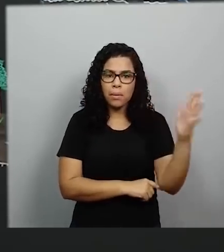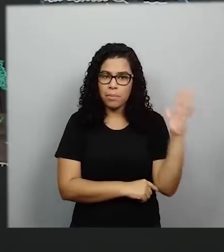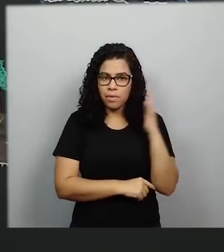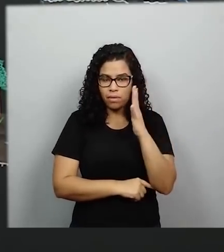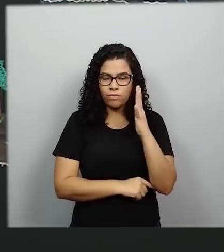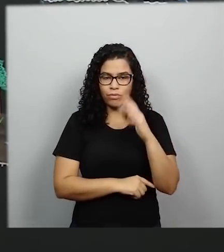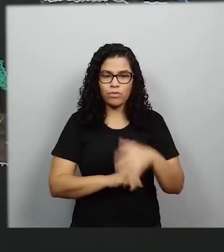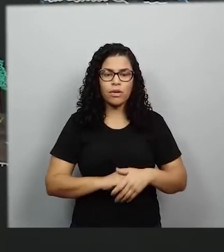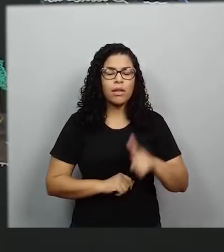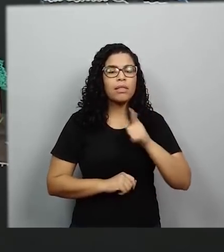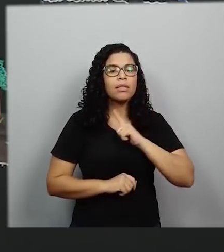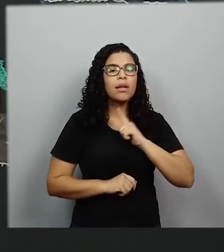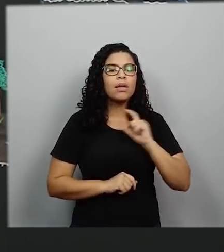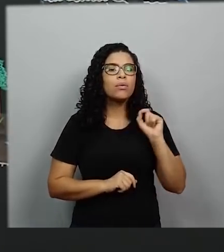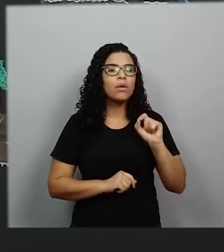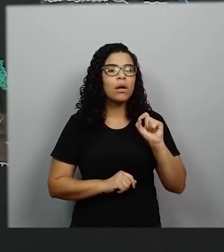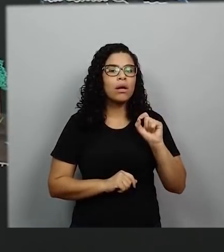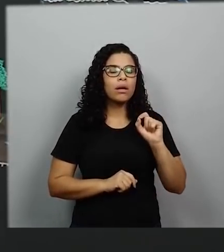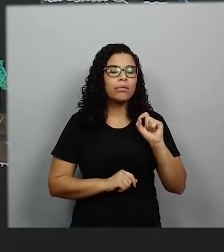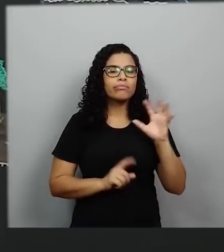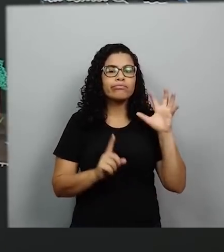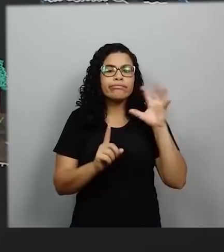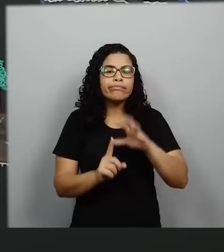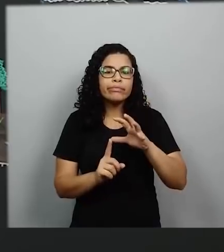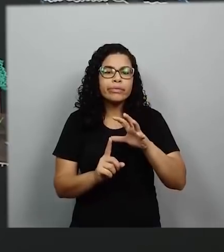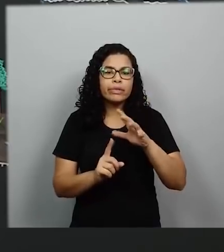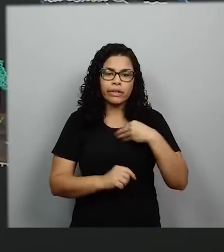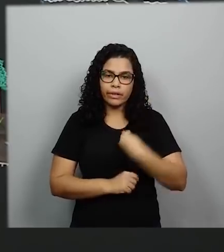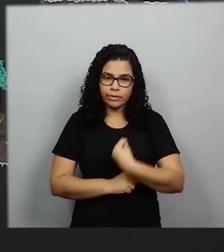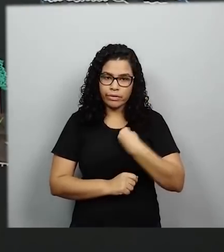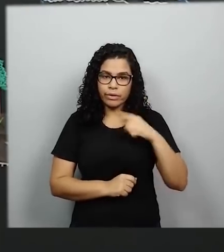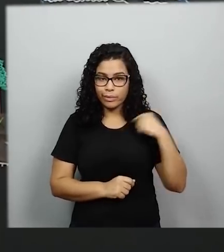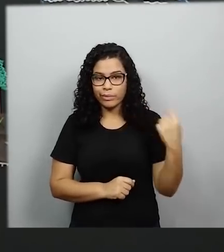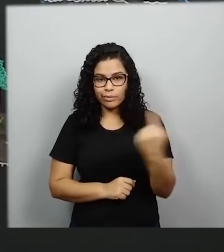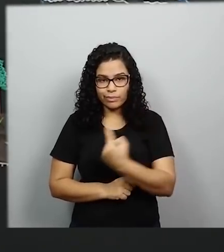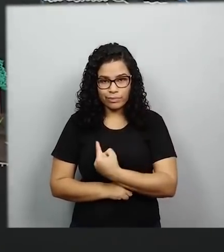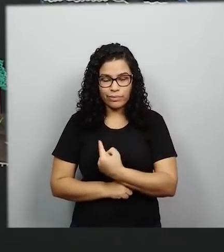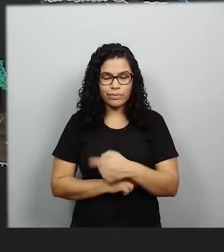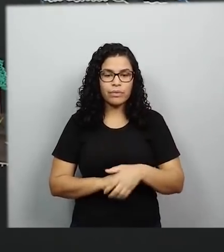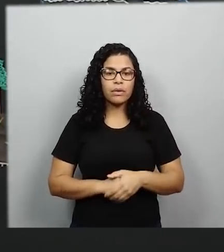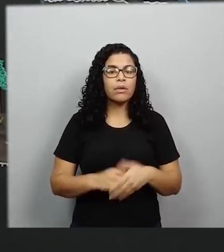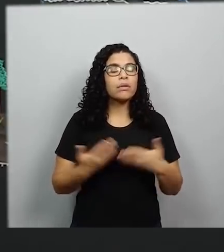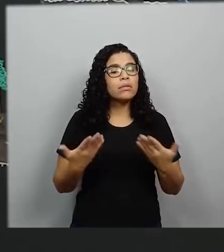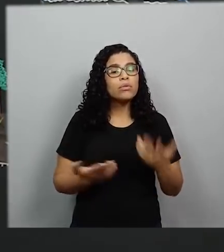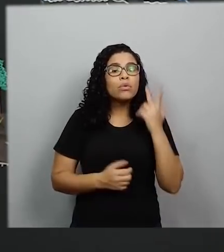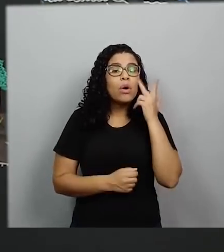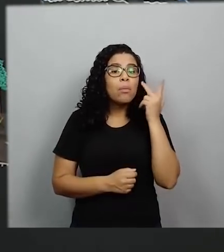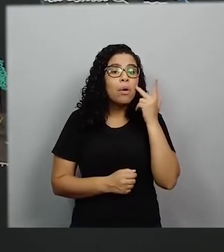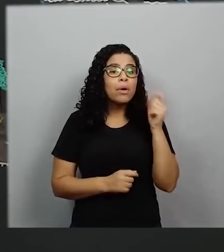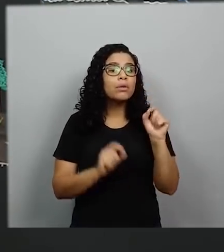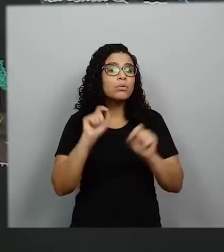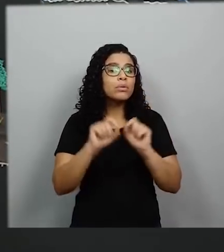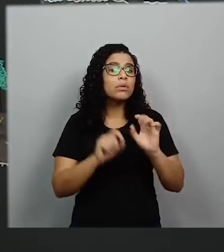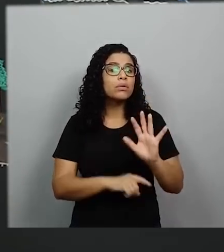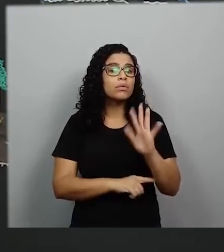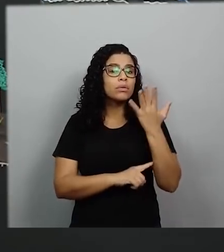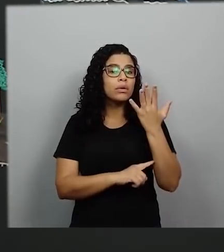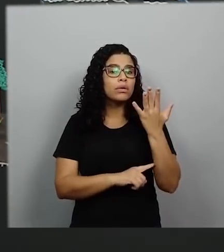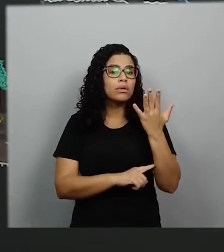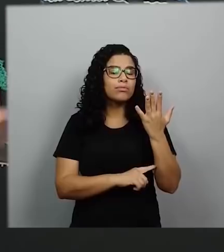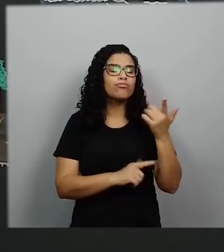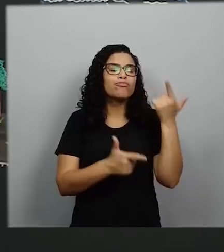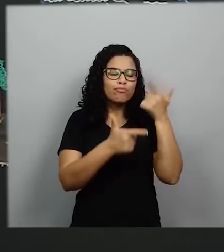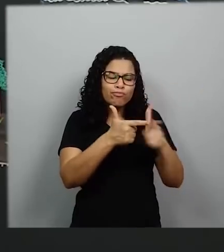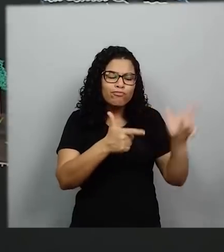meio ambiente que causam impacto na nossa vida. Normalmente, nós os chamamos de desastres naturais, devido à